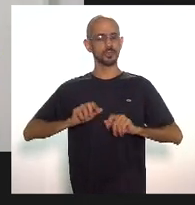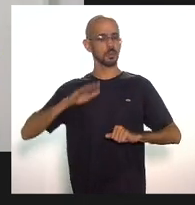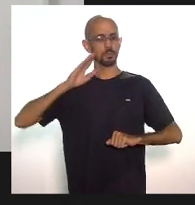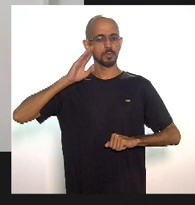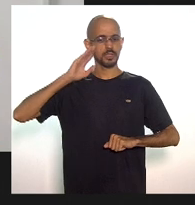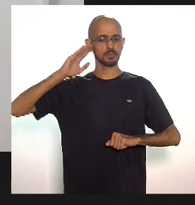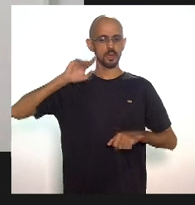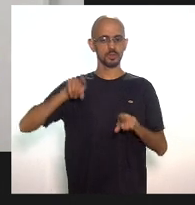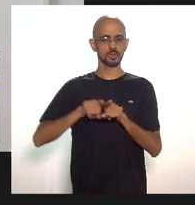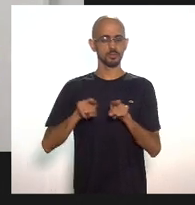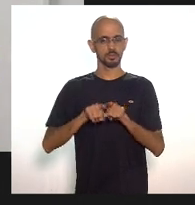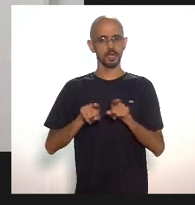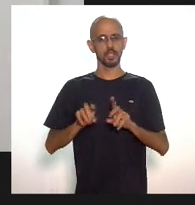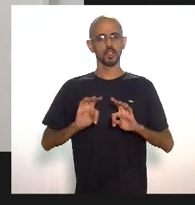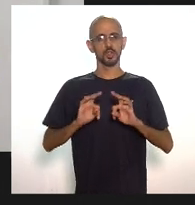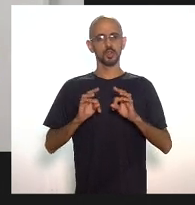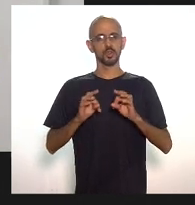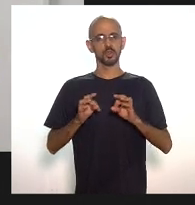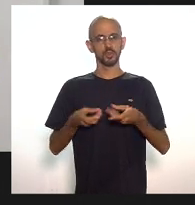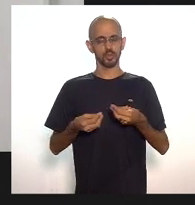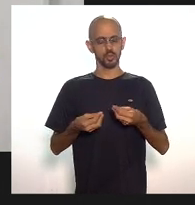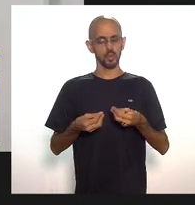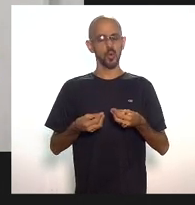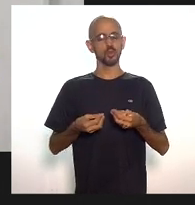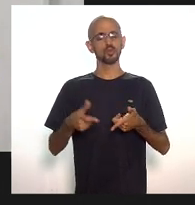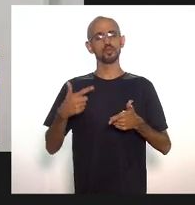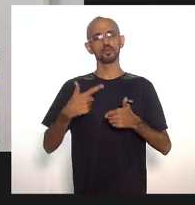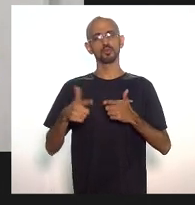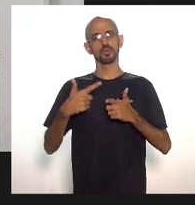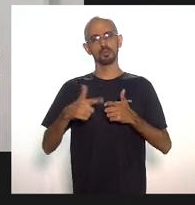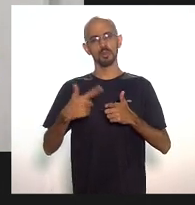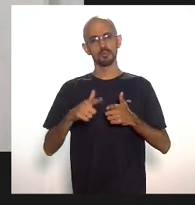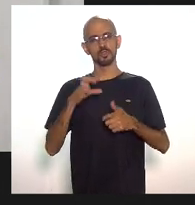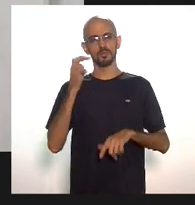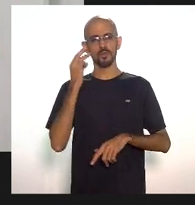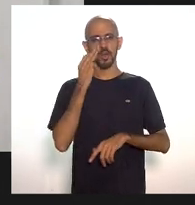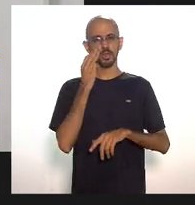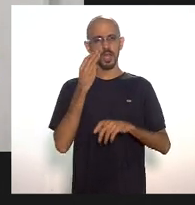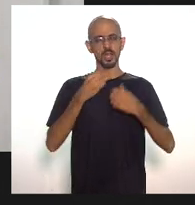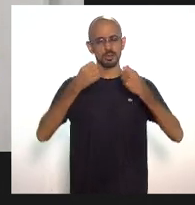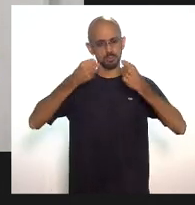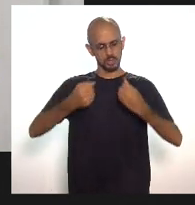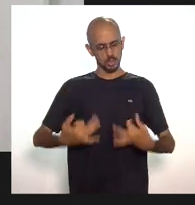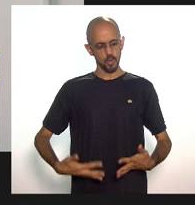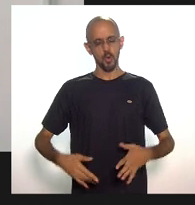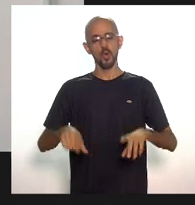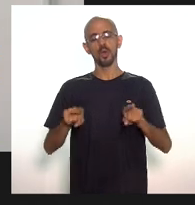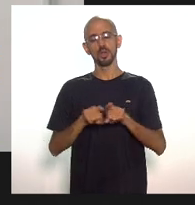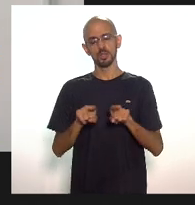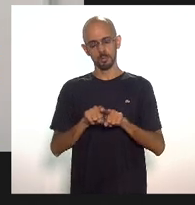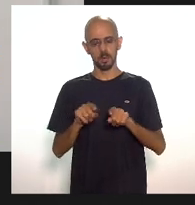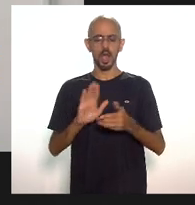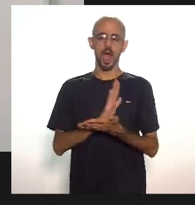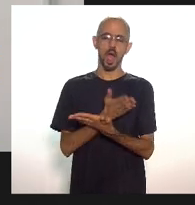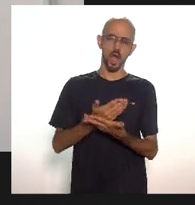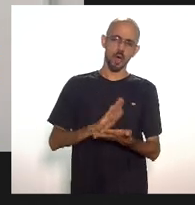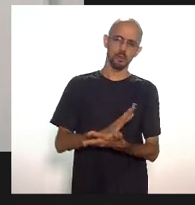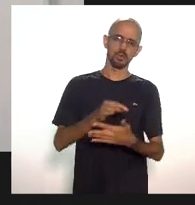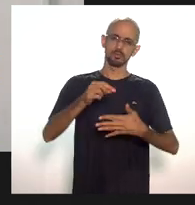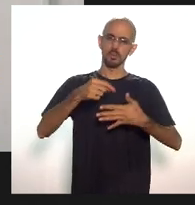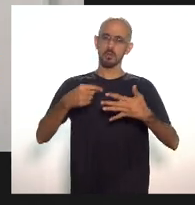questões levantadas pelo deputado Valdec, né? E aí eu pontuei também algumas questões